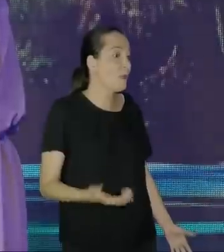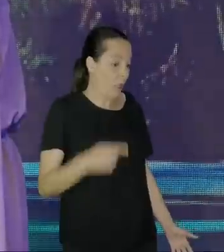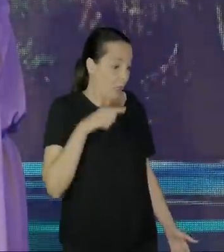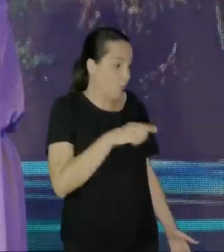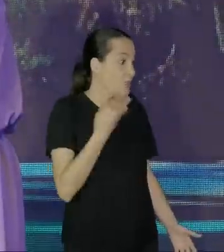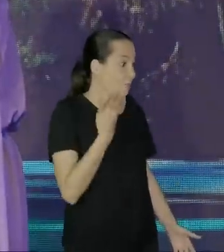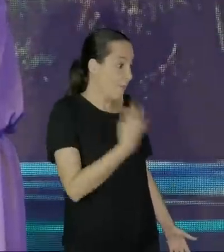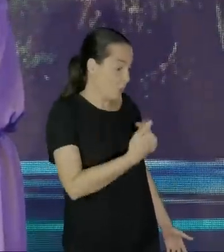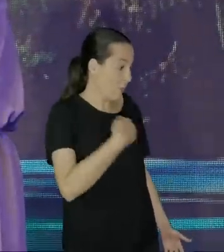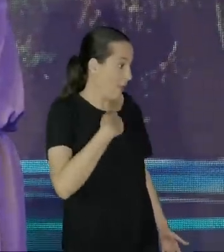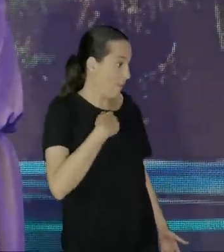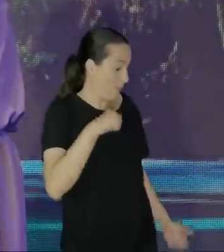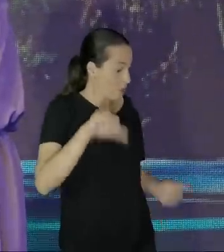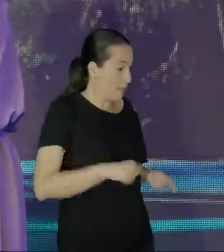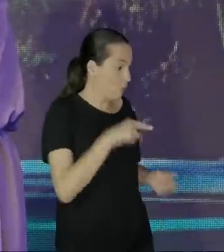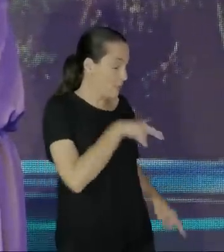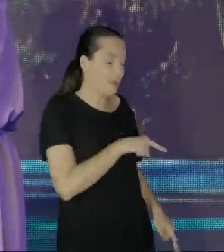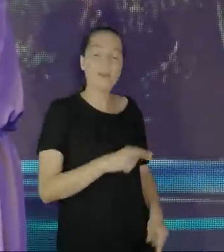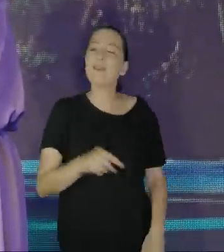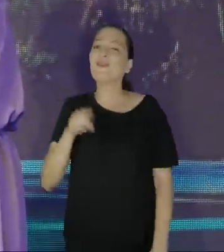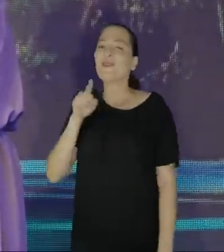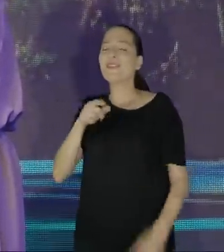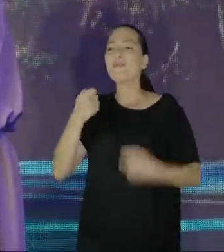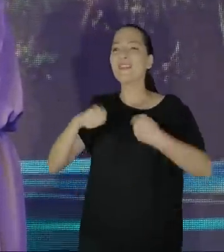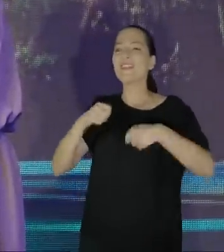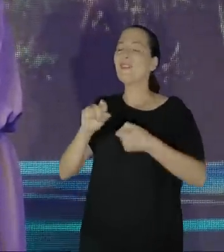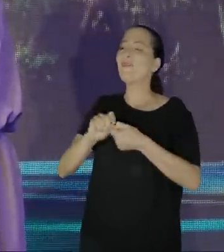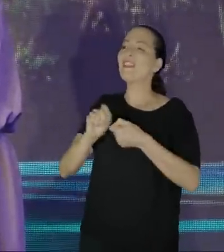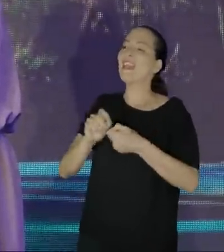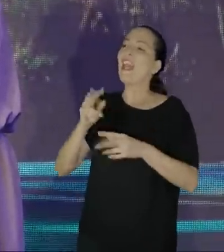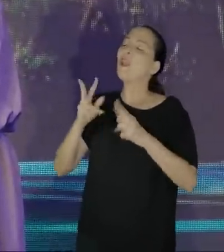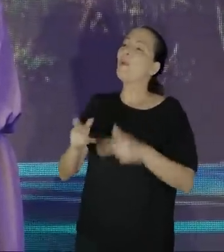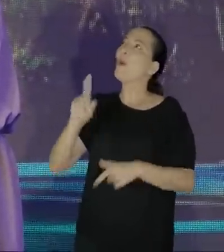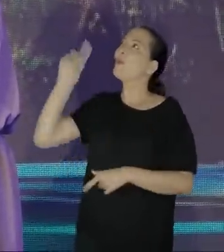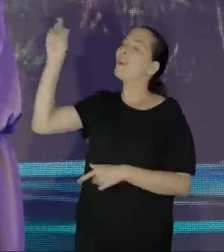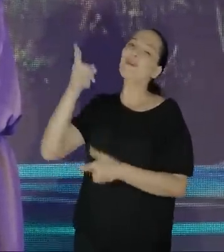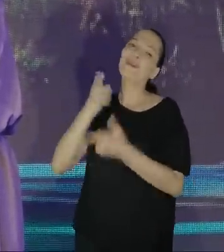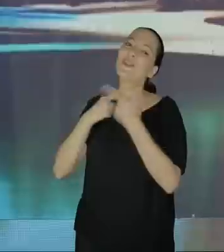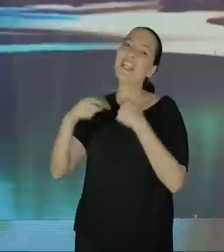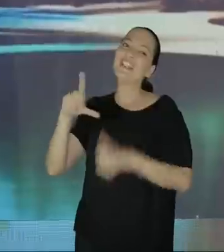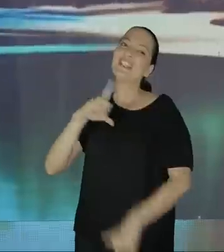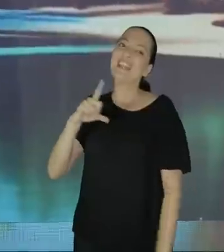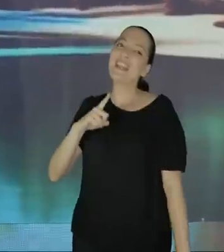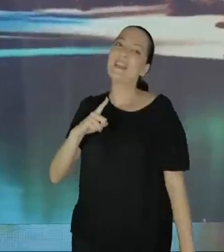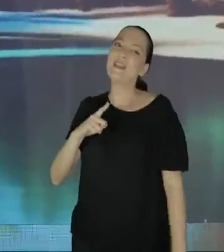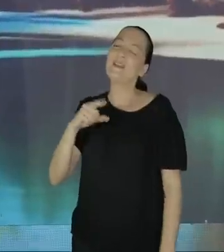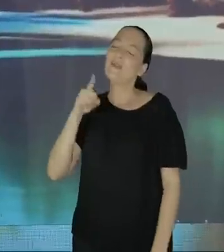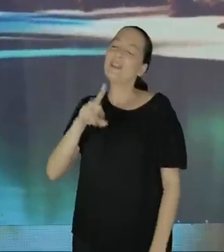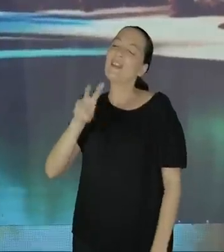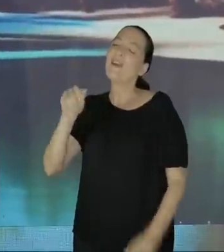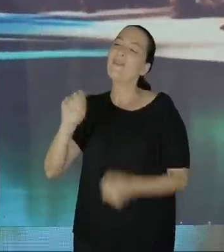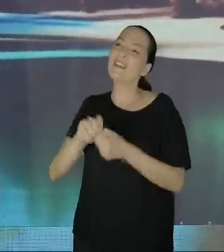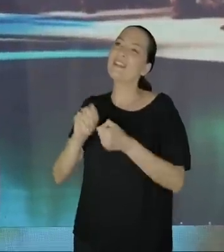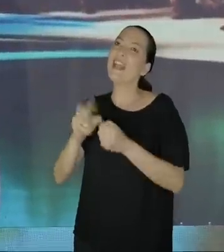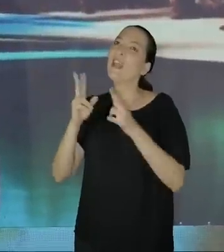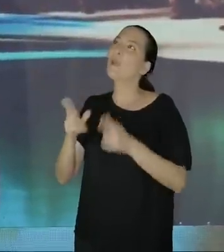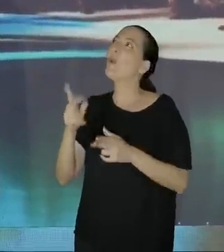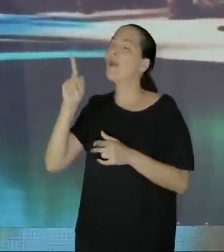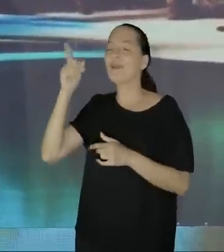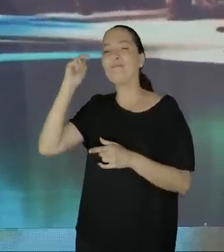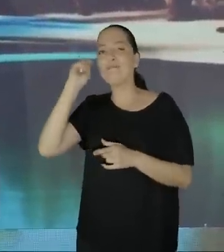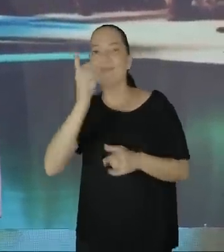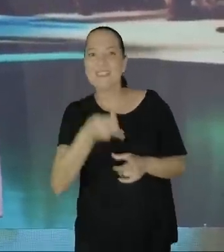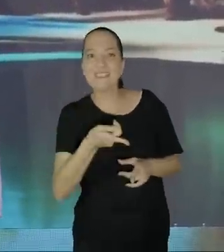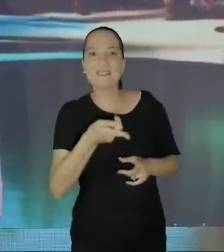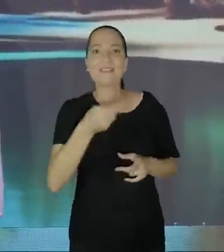vens a mim? Tudo tem que ser feito conforme a vontade do Pai. Faça-se cumprir a profecia.